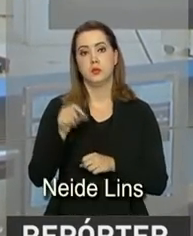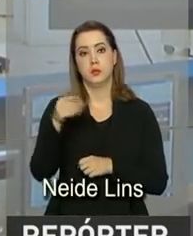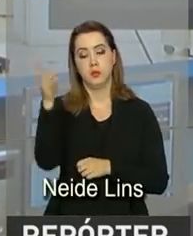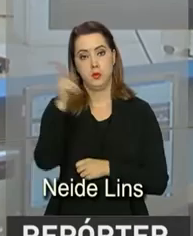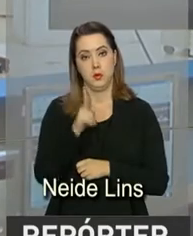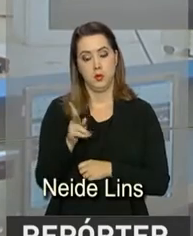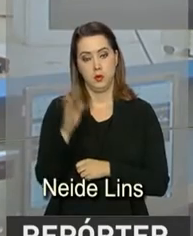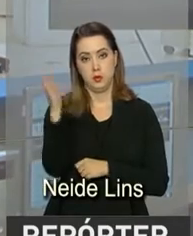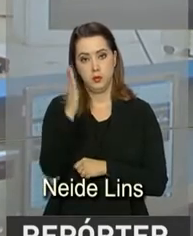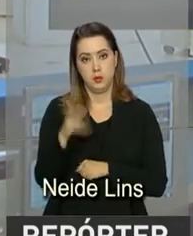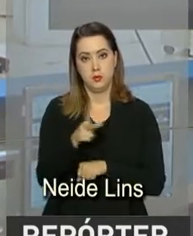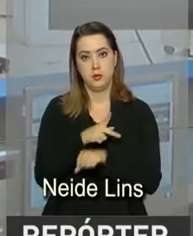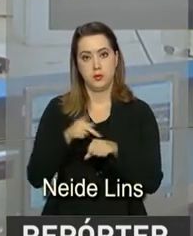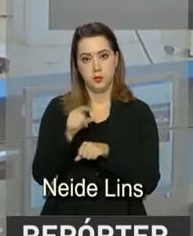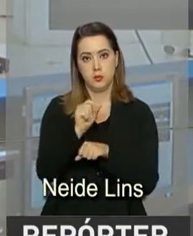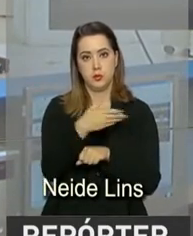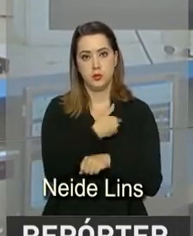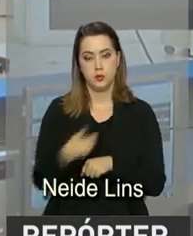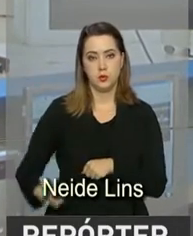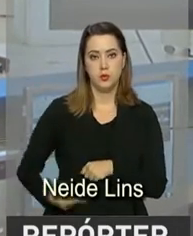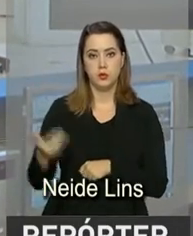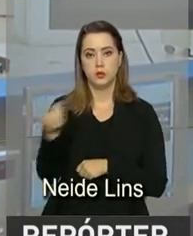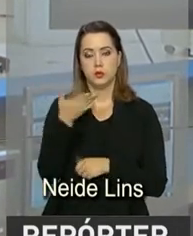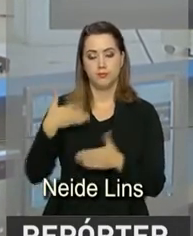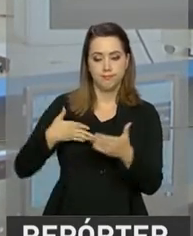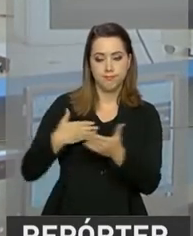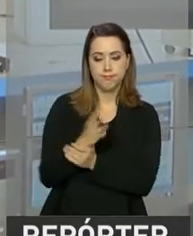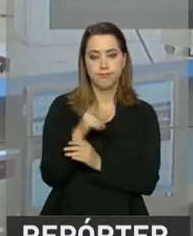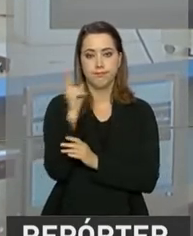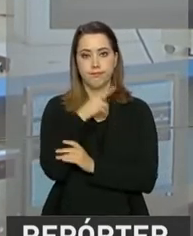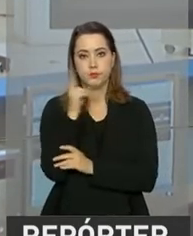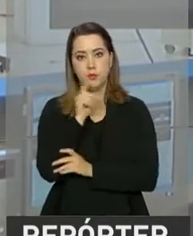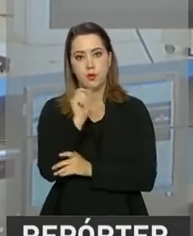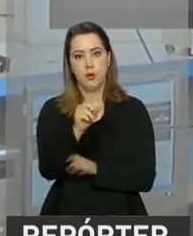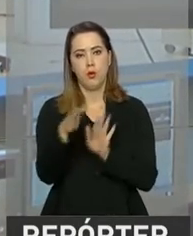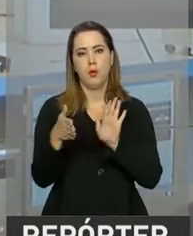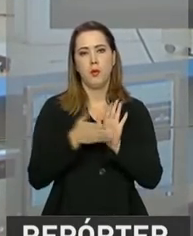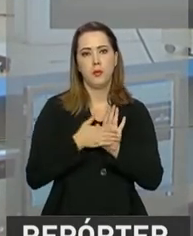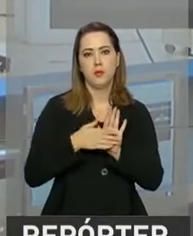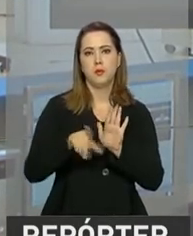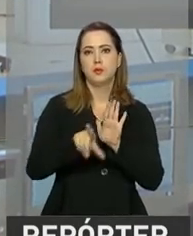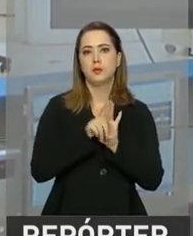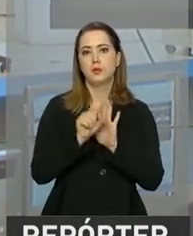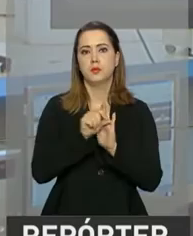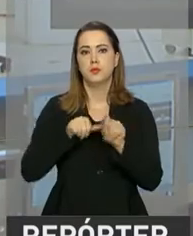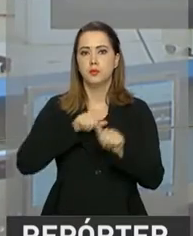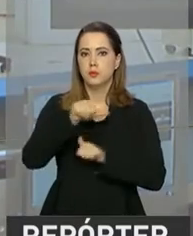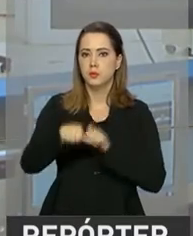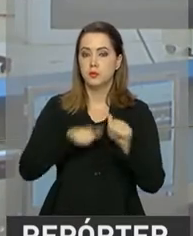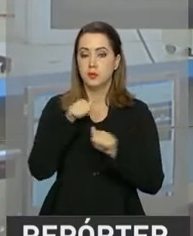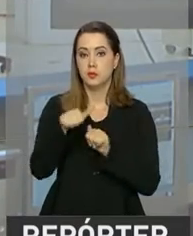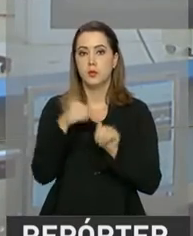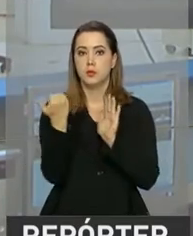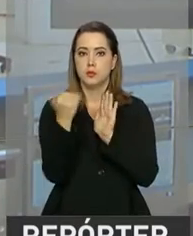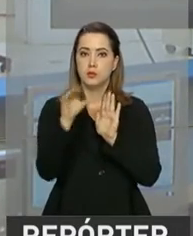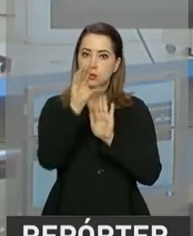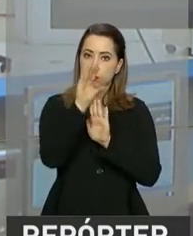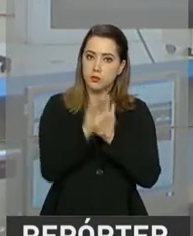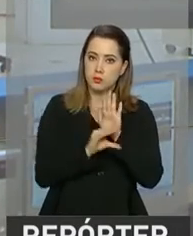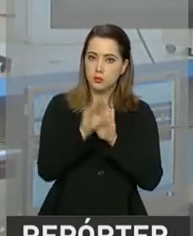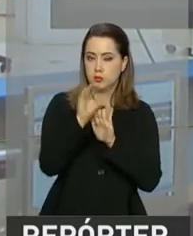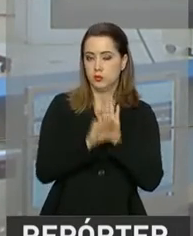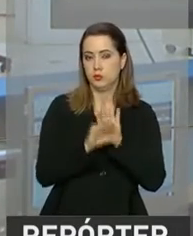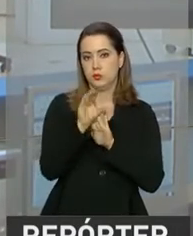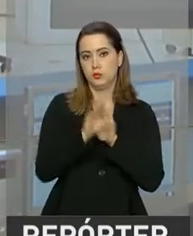o governo quer aprovar em regime de urgência o projeto de lei que prevê mudanças no currículo da educação básica brasileira.